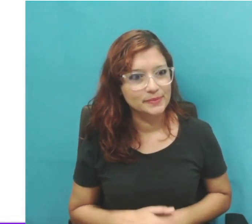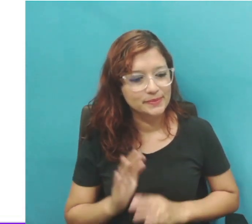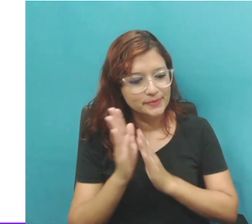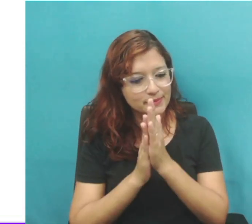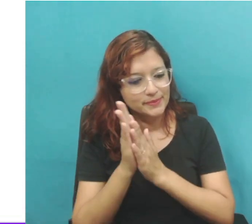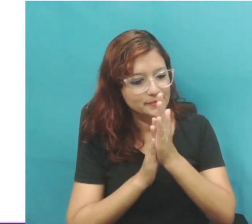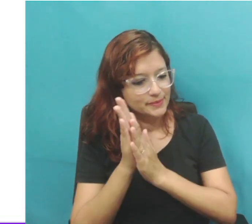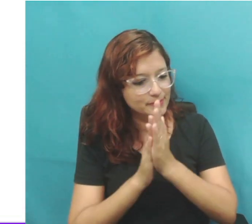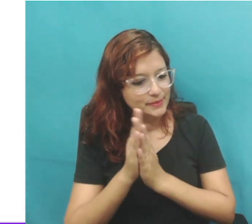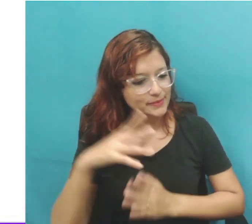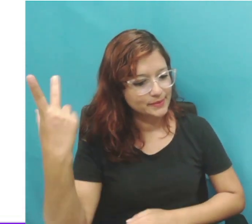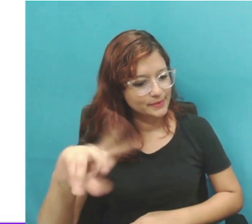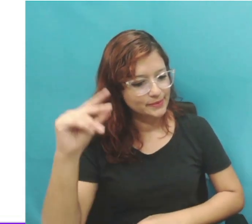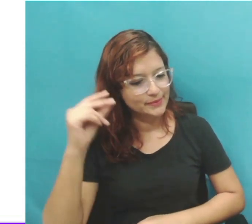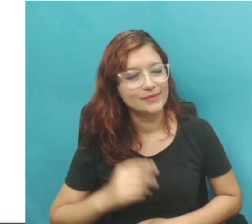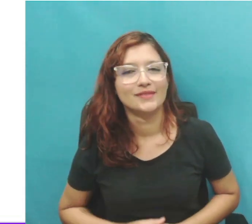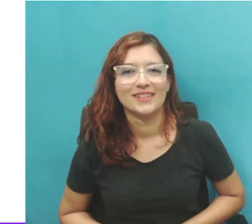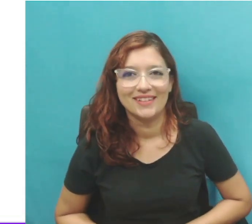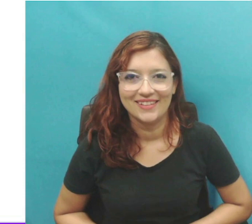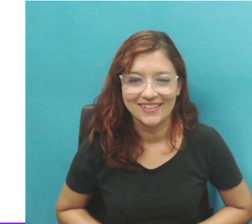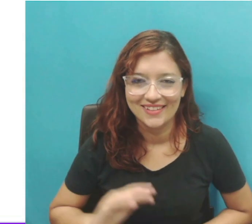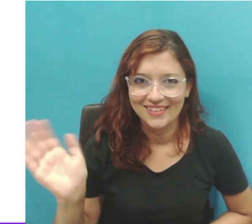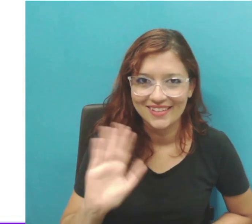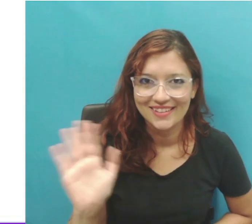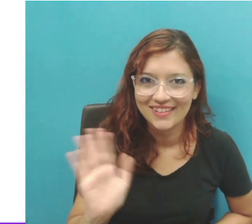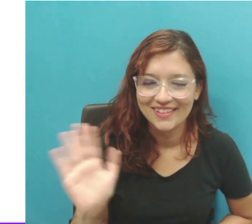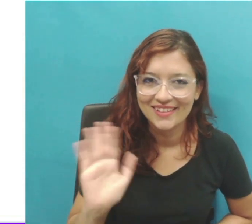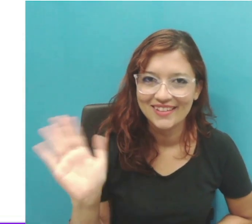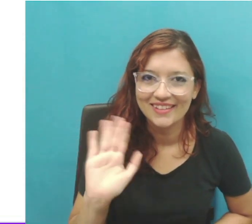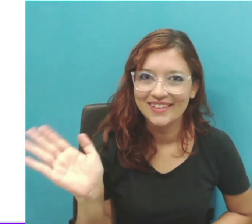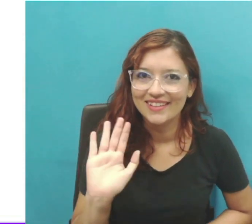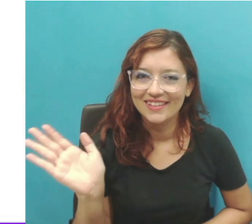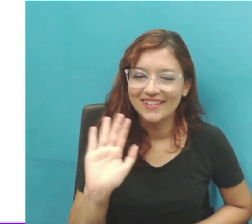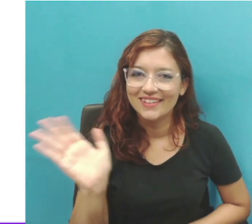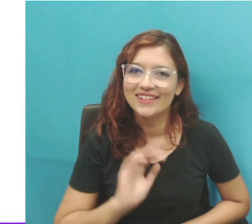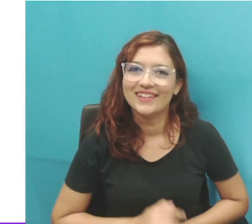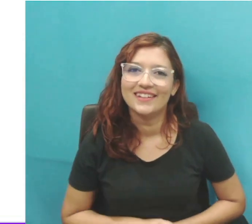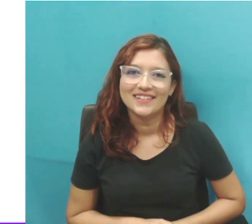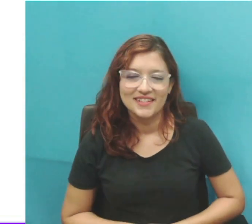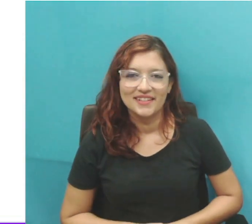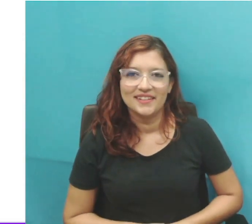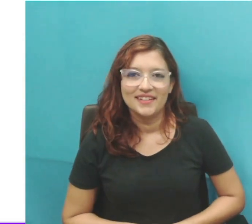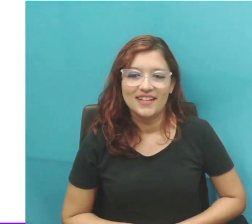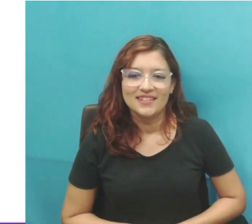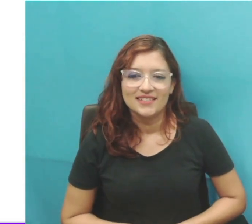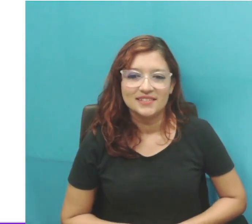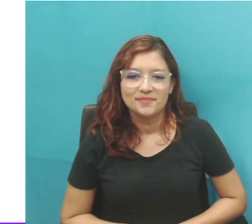depois vamos continuar com outros. Vamos lá. Tchau!